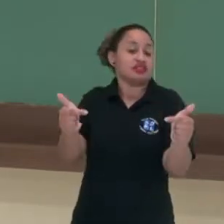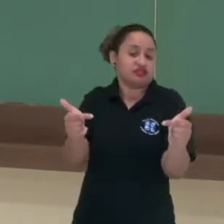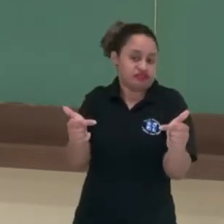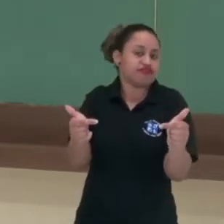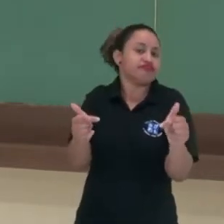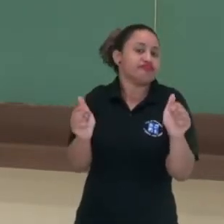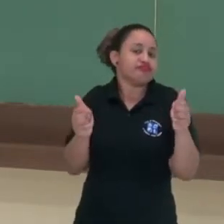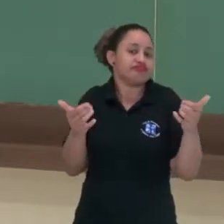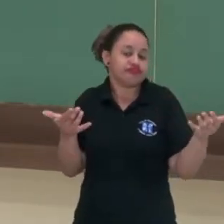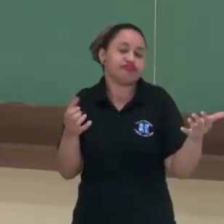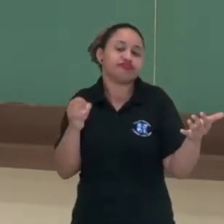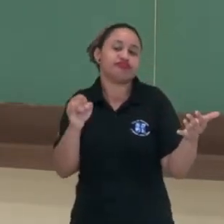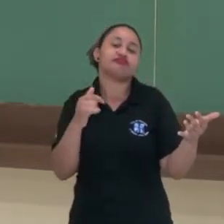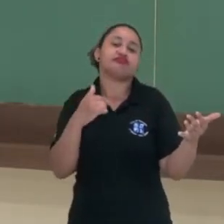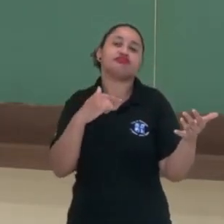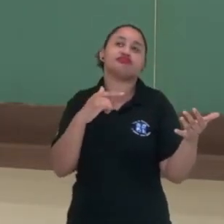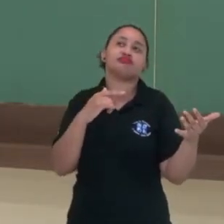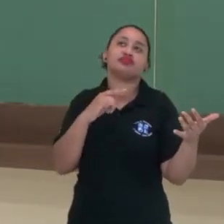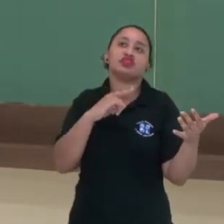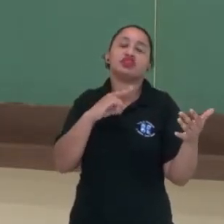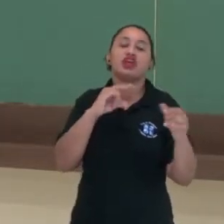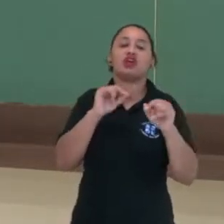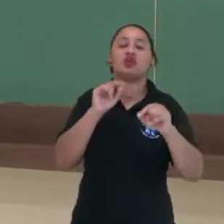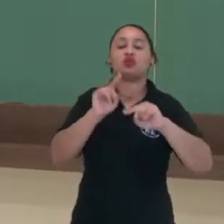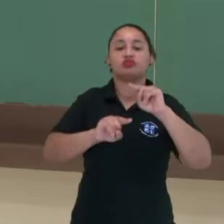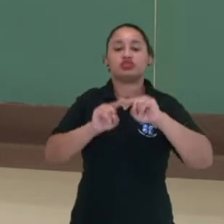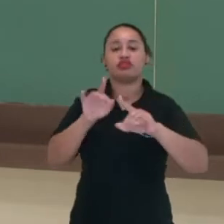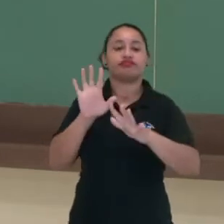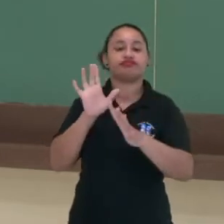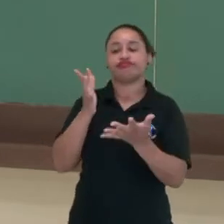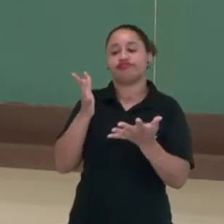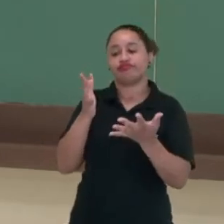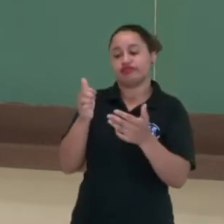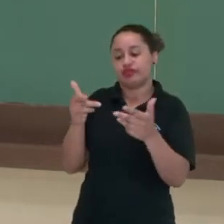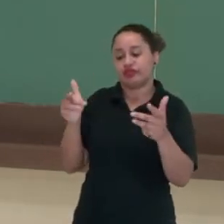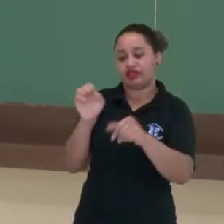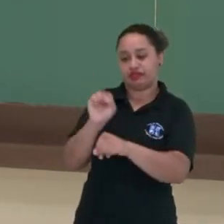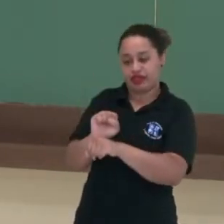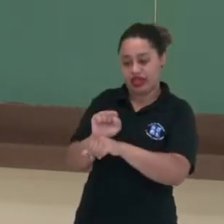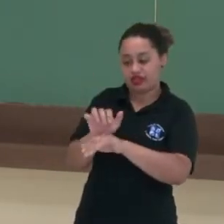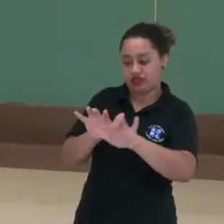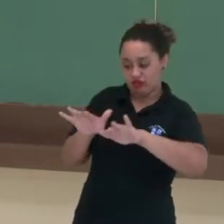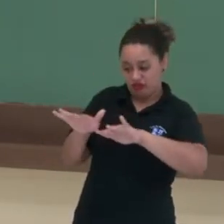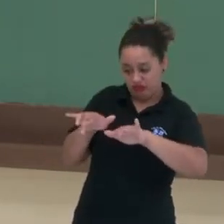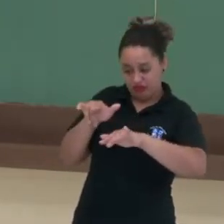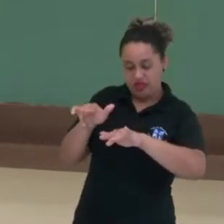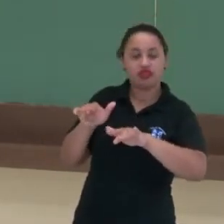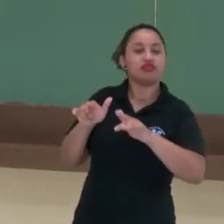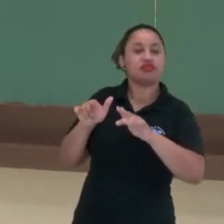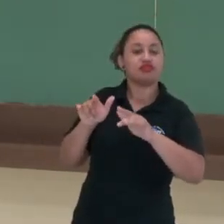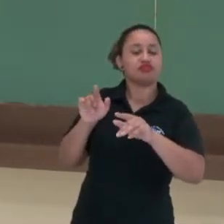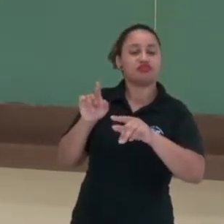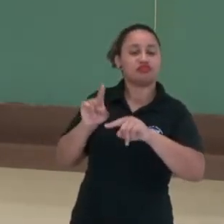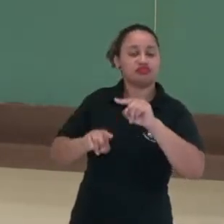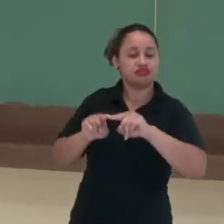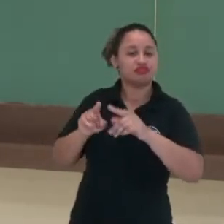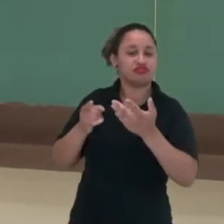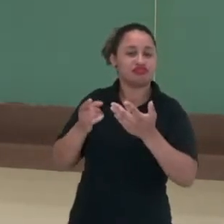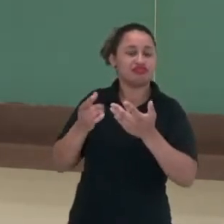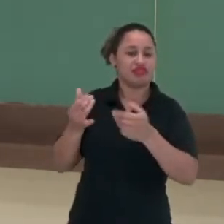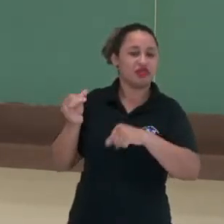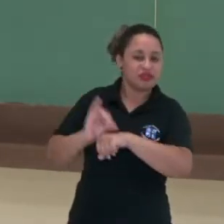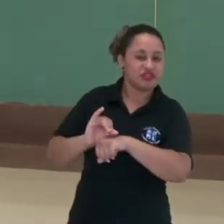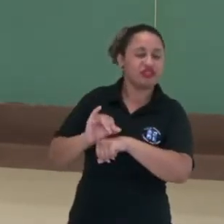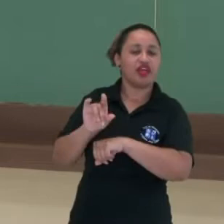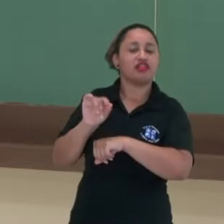Então, se eu tenho um objeto parado, por exemplo, e eu movimento esse objeto, ele está,